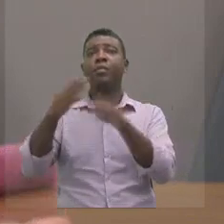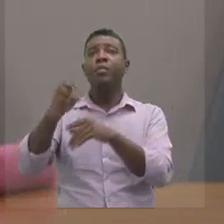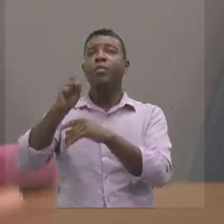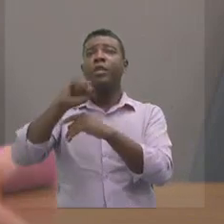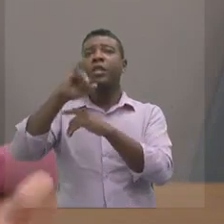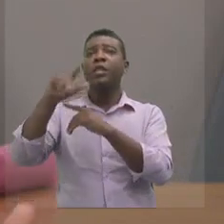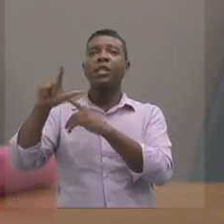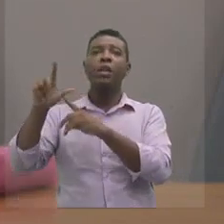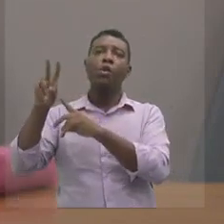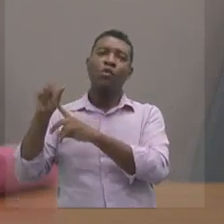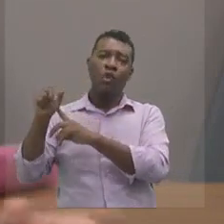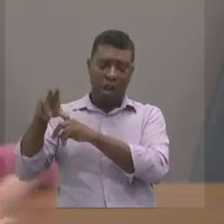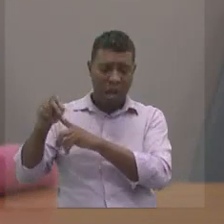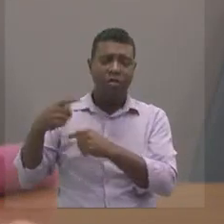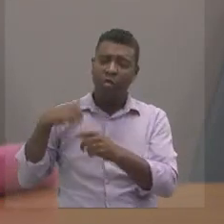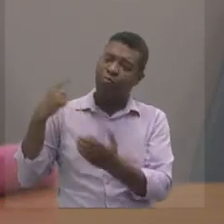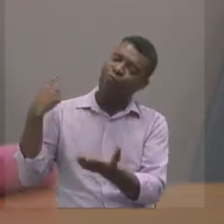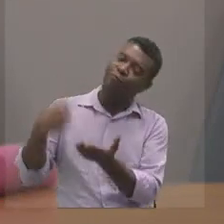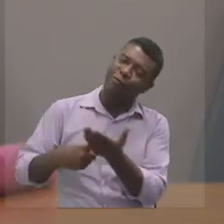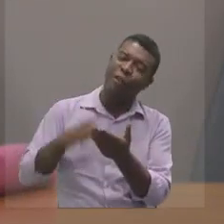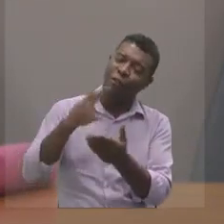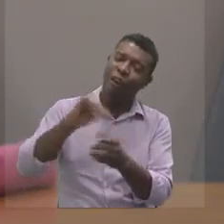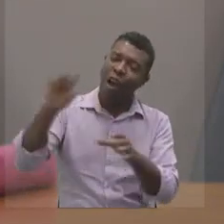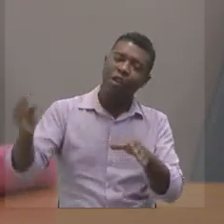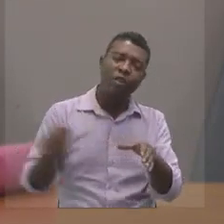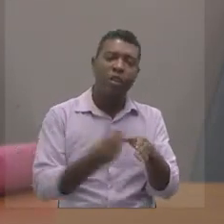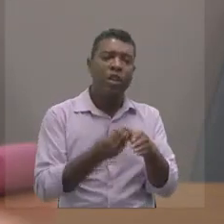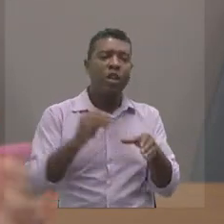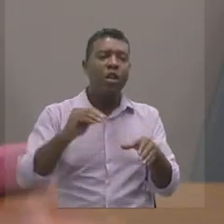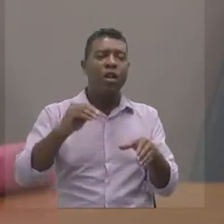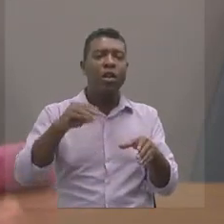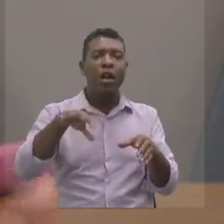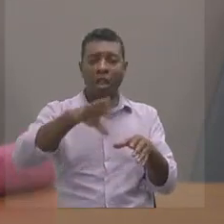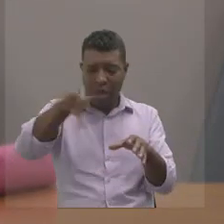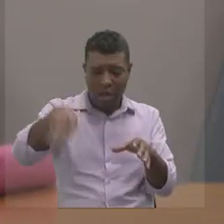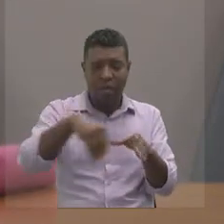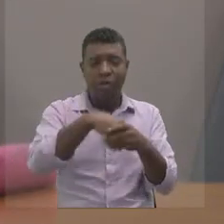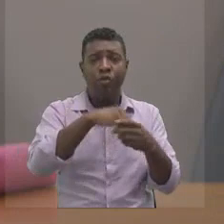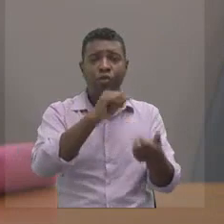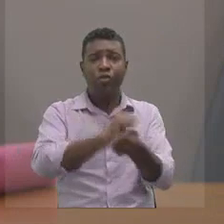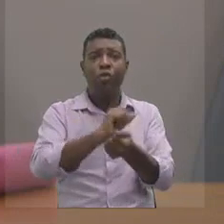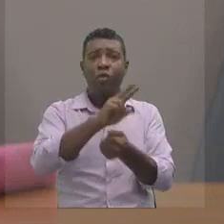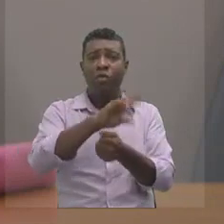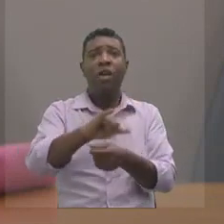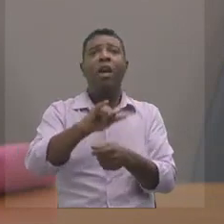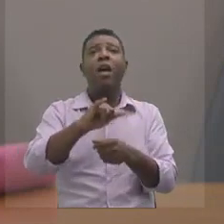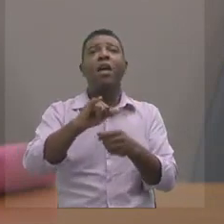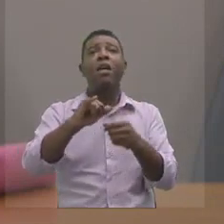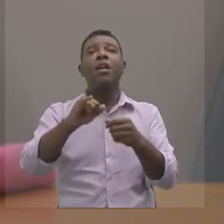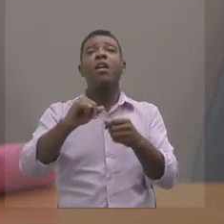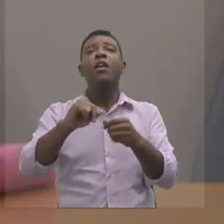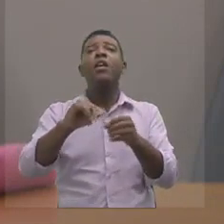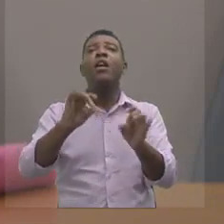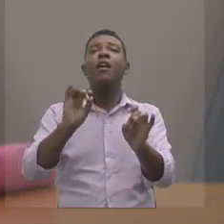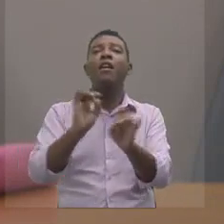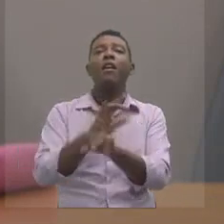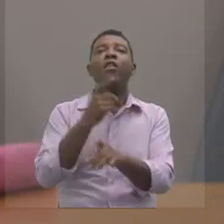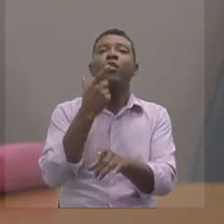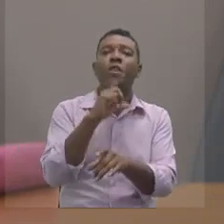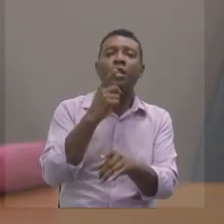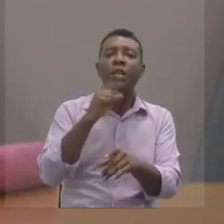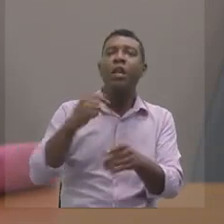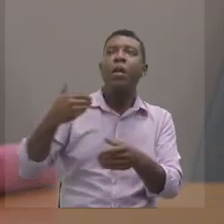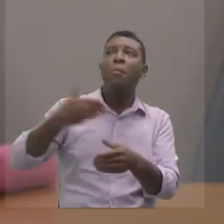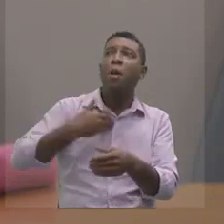com compromisso de inclusão do trecho também no nome da concessão então eu creio que a gente tá dando concretude aí aos Player